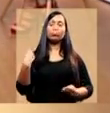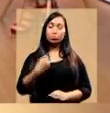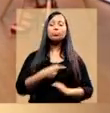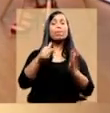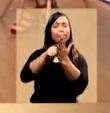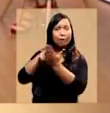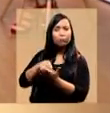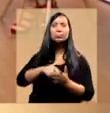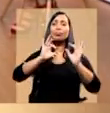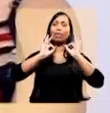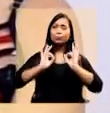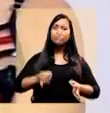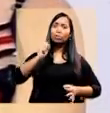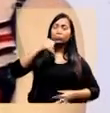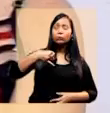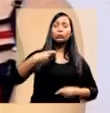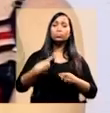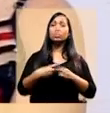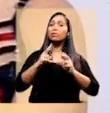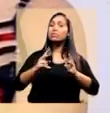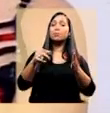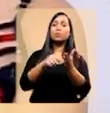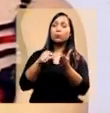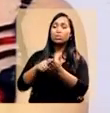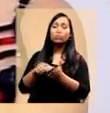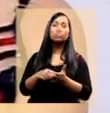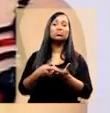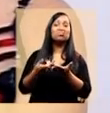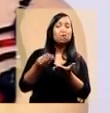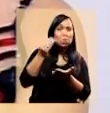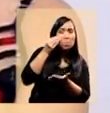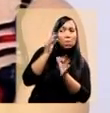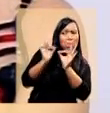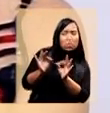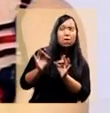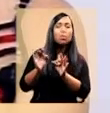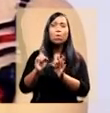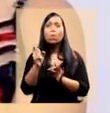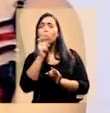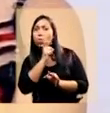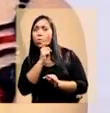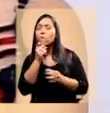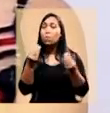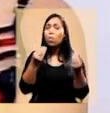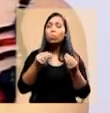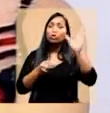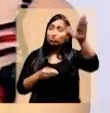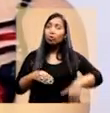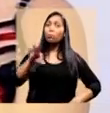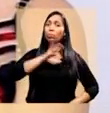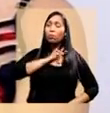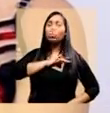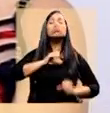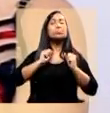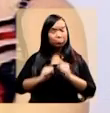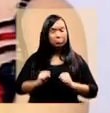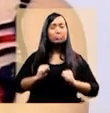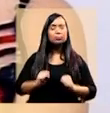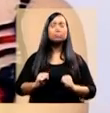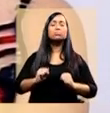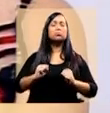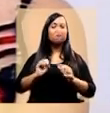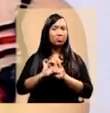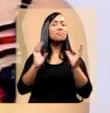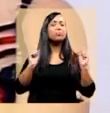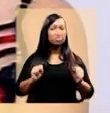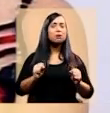se envolver, tem que denunciar, porque todas as denúncias são checadas, sabe? Chamar a polícia militar. Tem que se envolver,